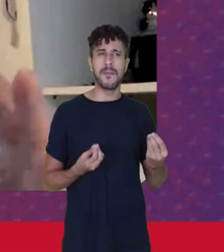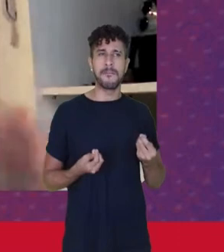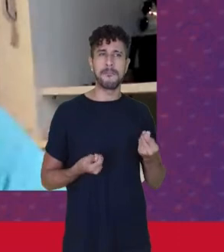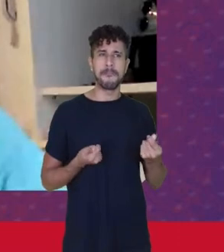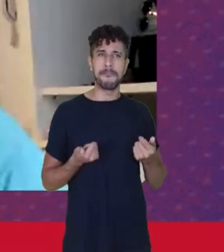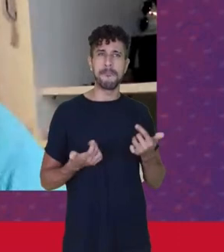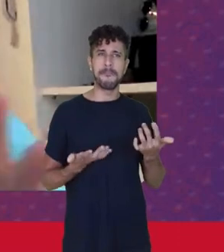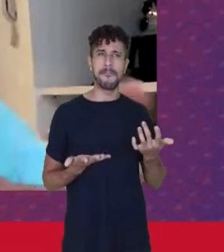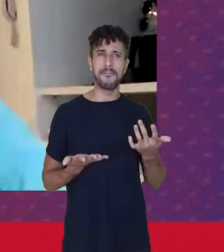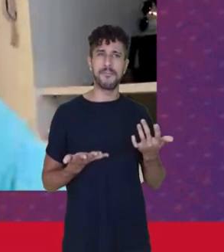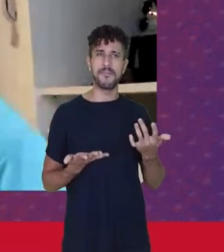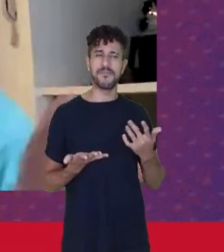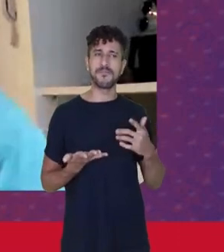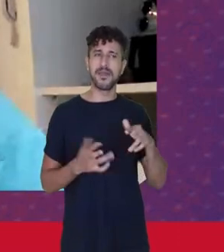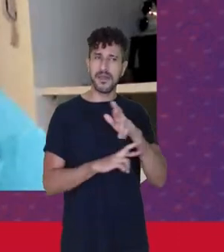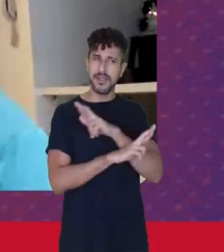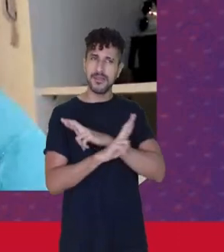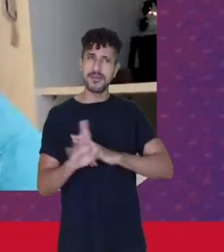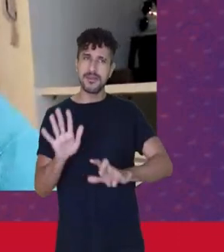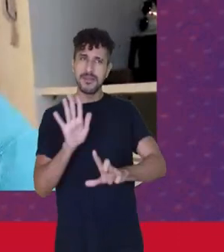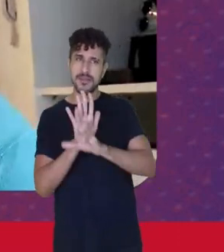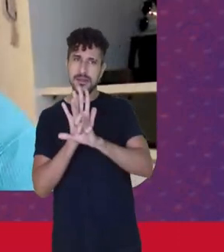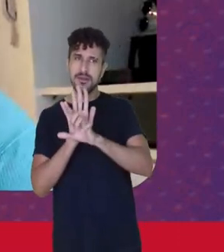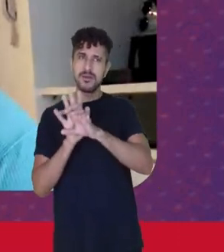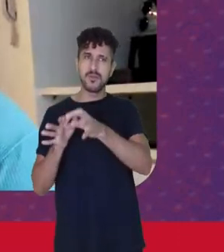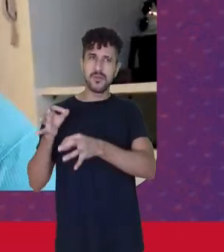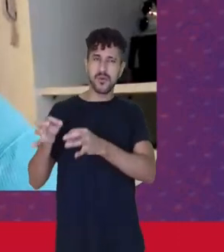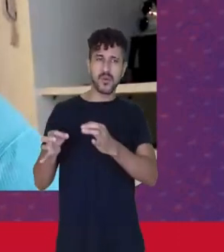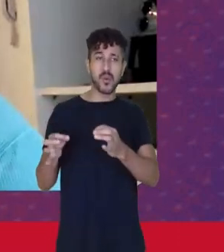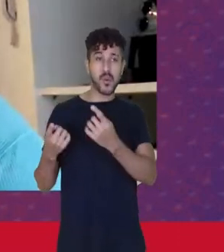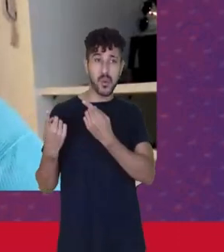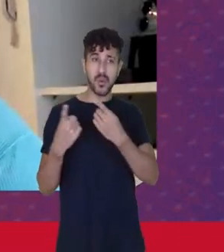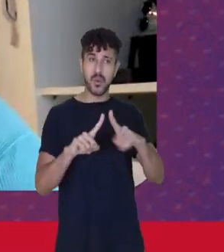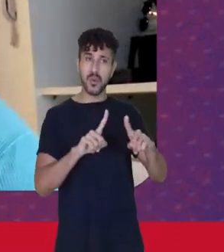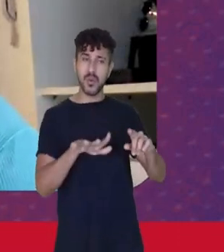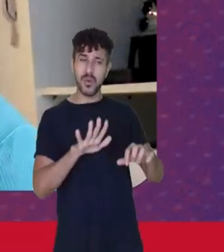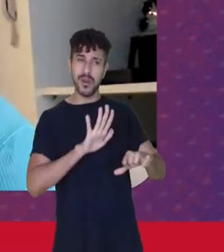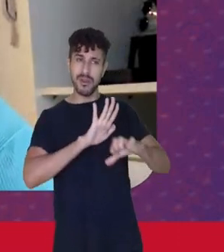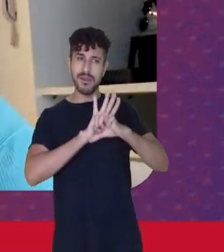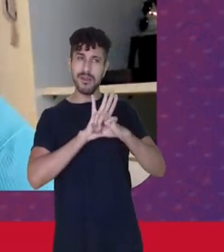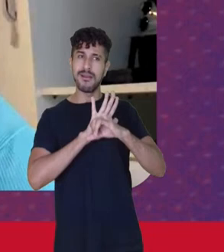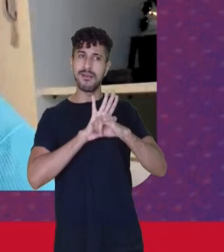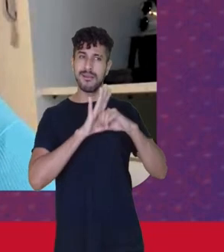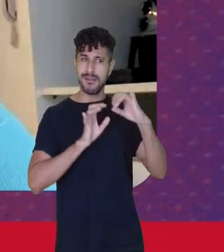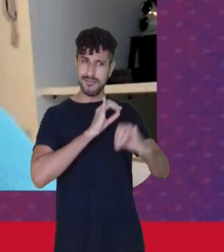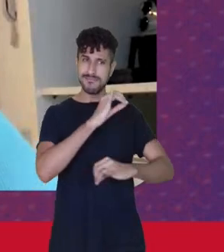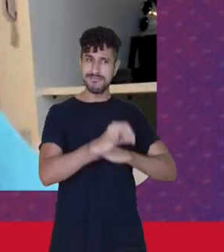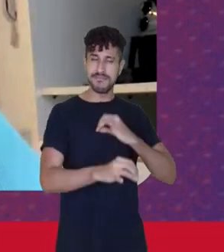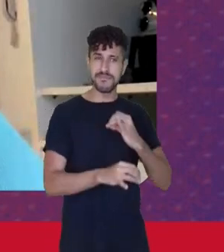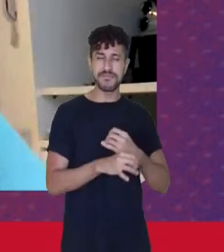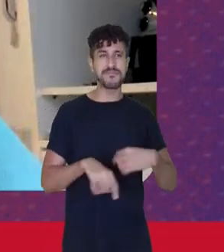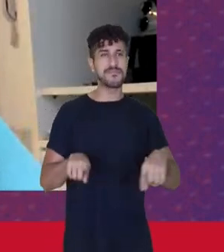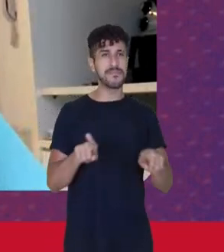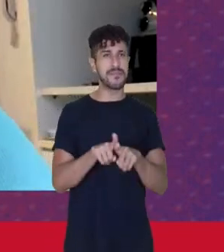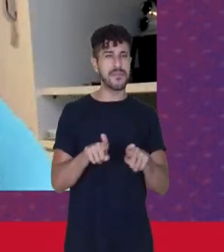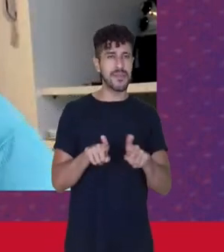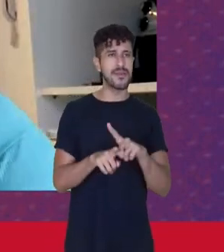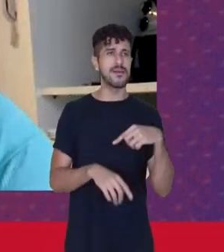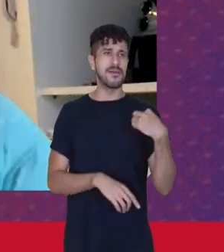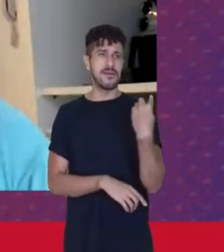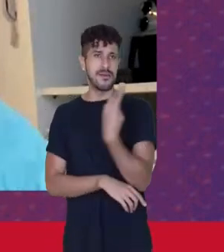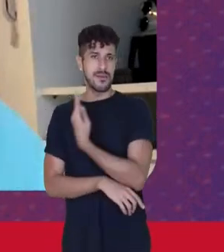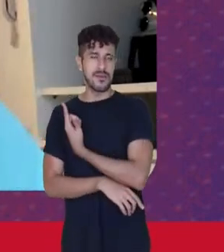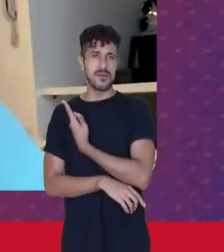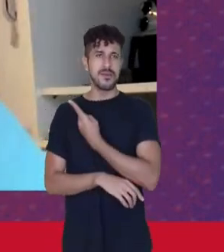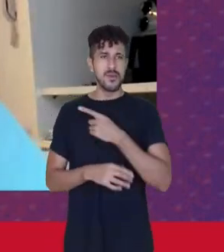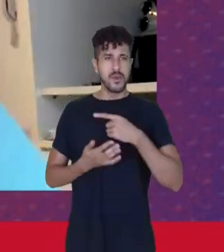da reação legal, né, judicial contra os crimes cibernéticos, e também nós,